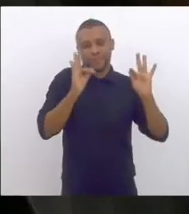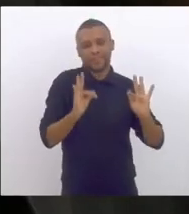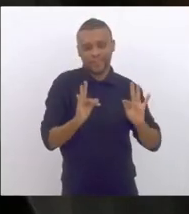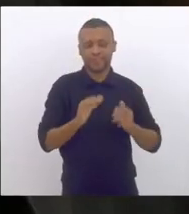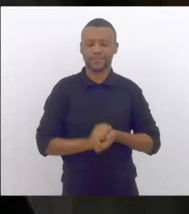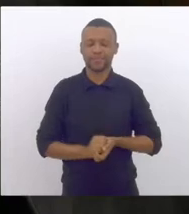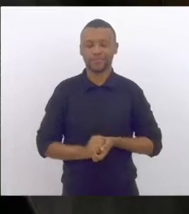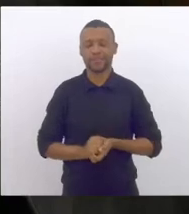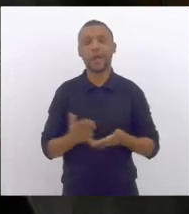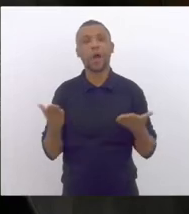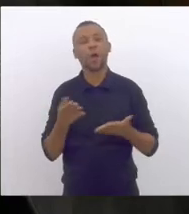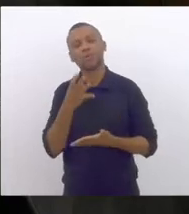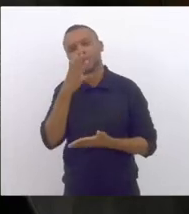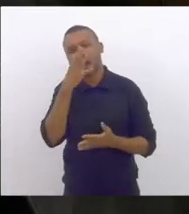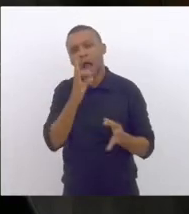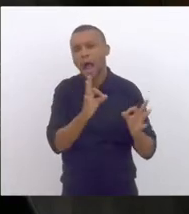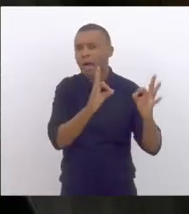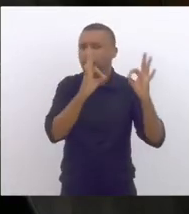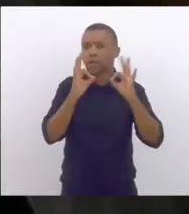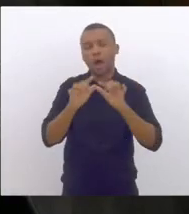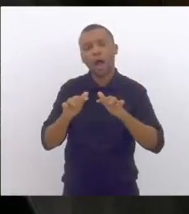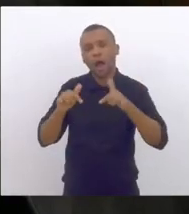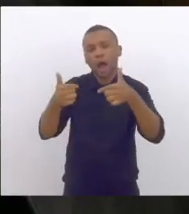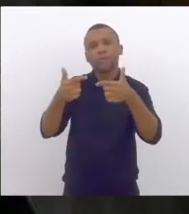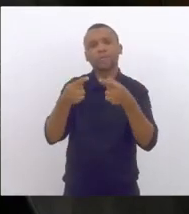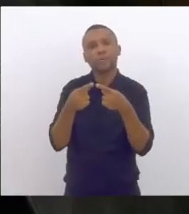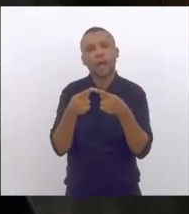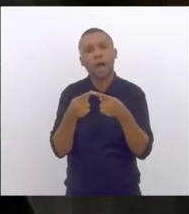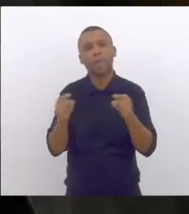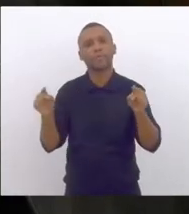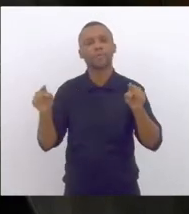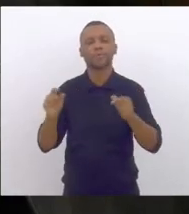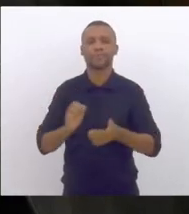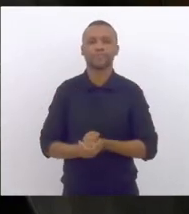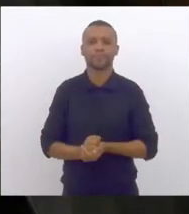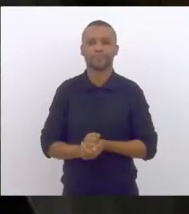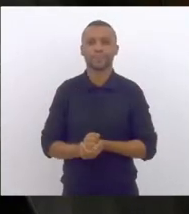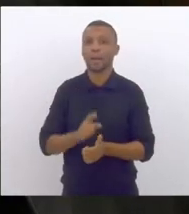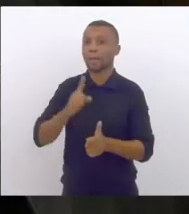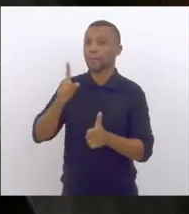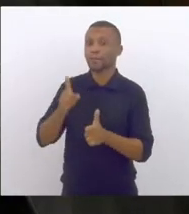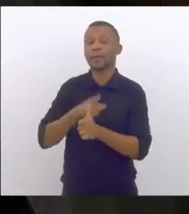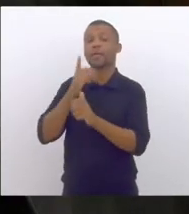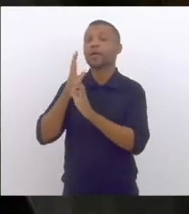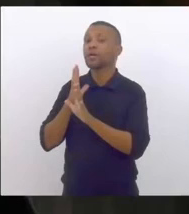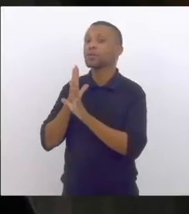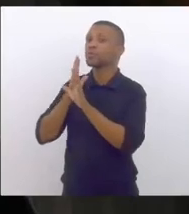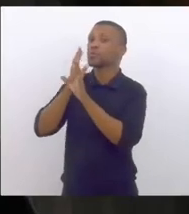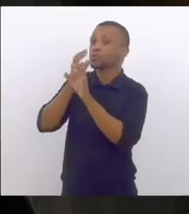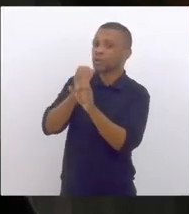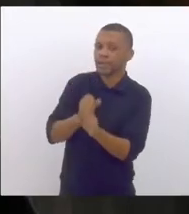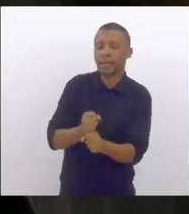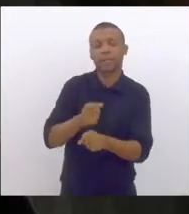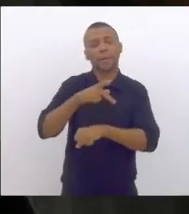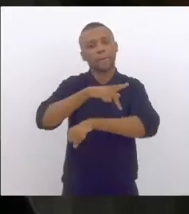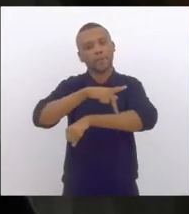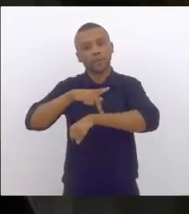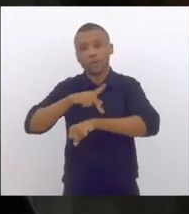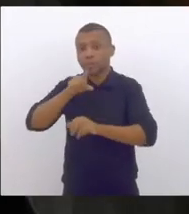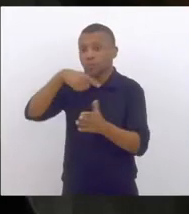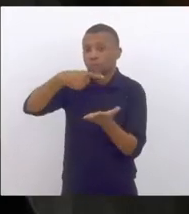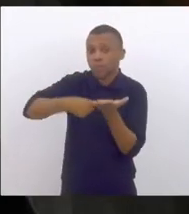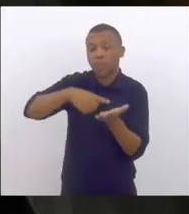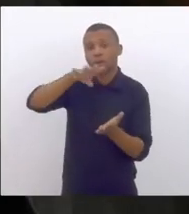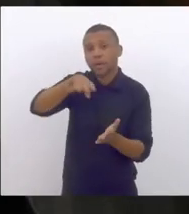eu assisti ao ato de abertura da primeira Jornada pedagógica do programa criança na